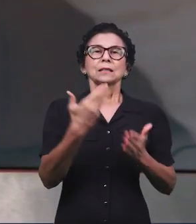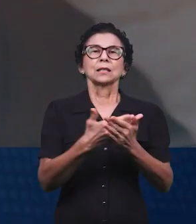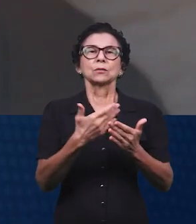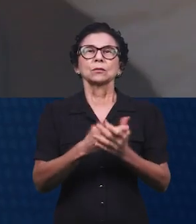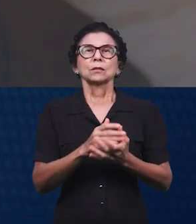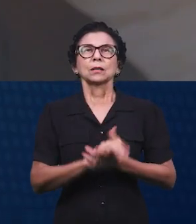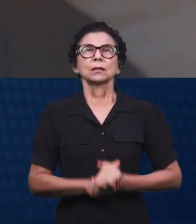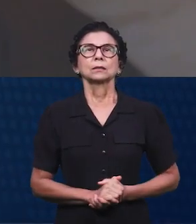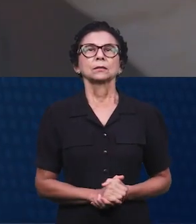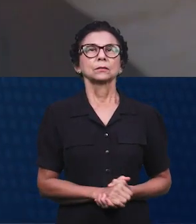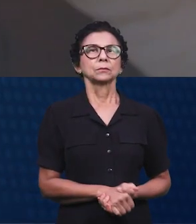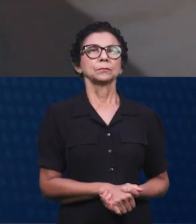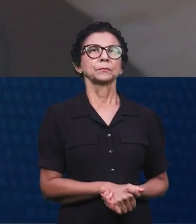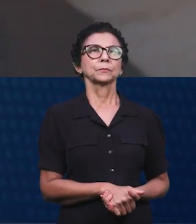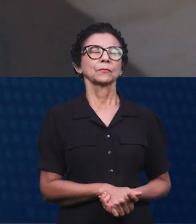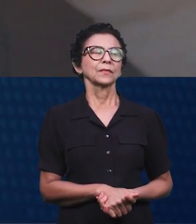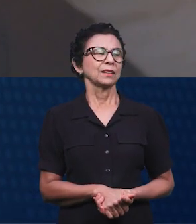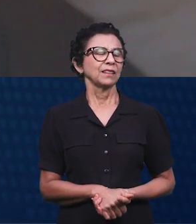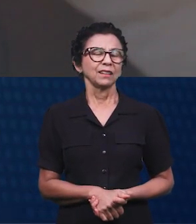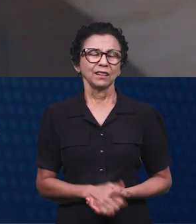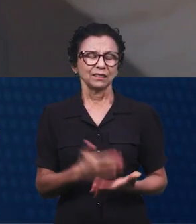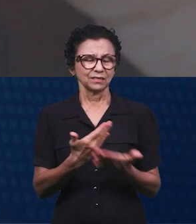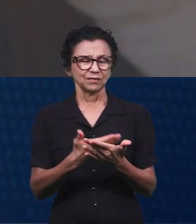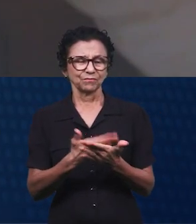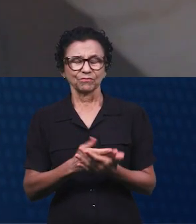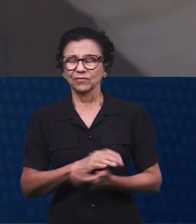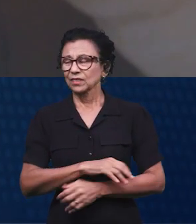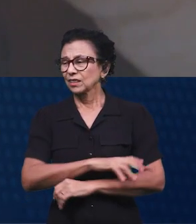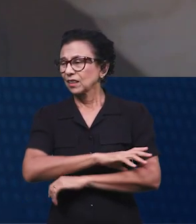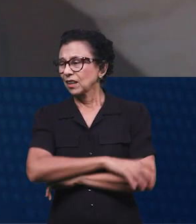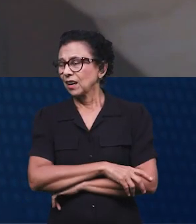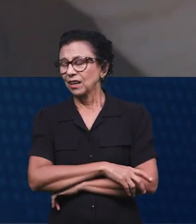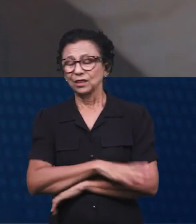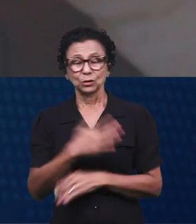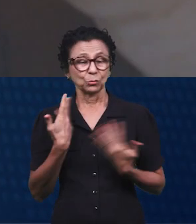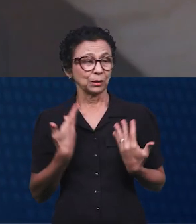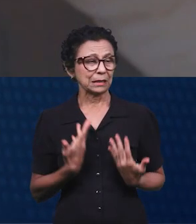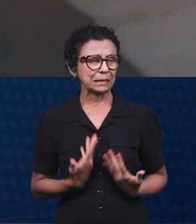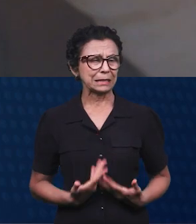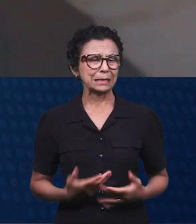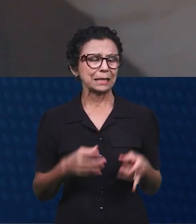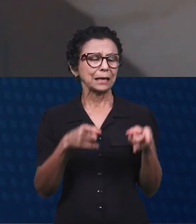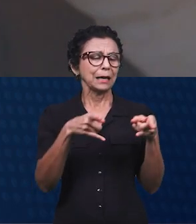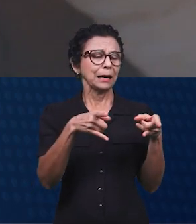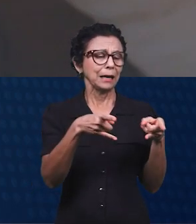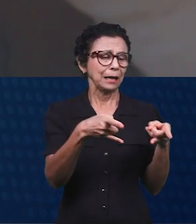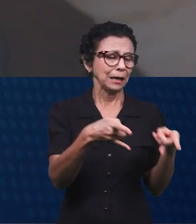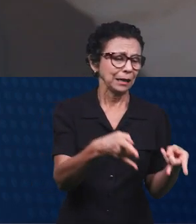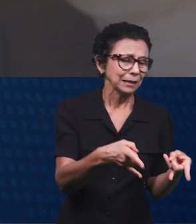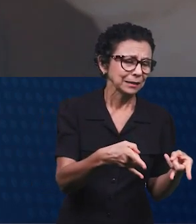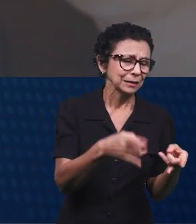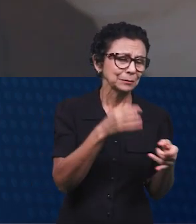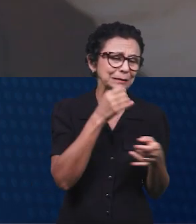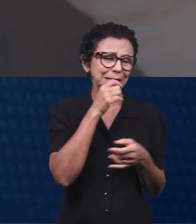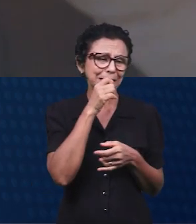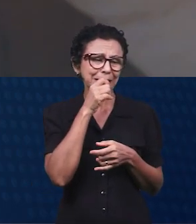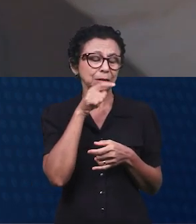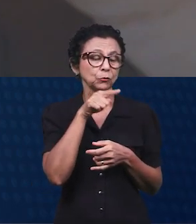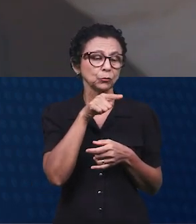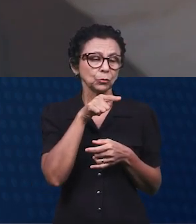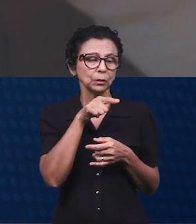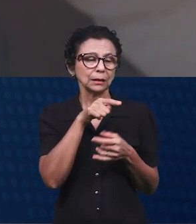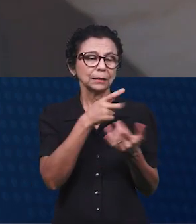vai ali, tô cansado hoje, minha cama está ali pertinho, então vou estudar deitado, vou sentar ali um